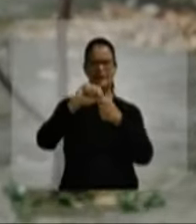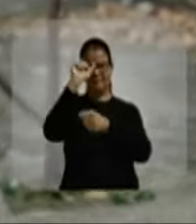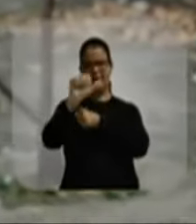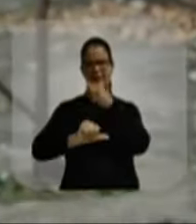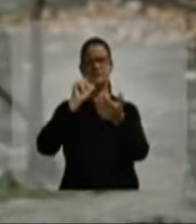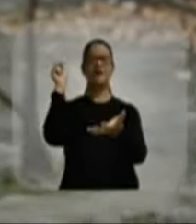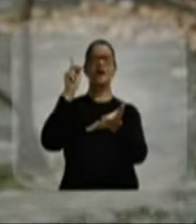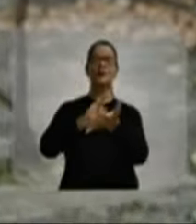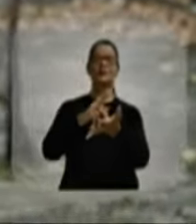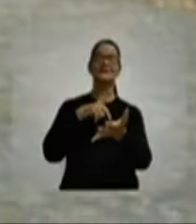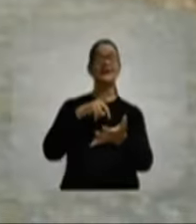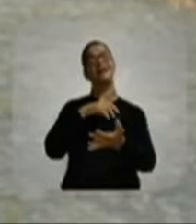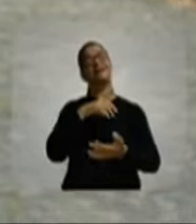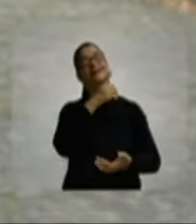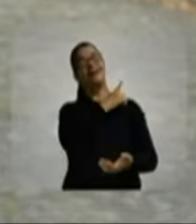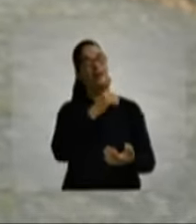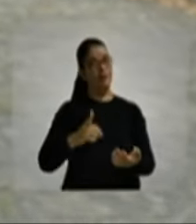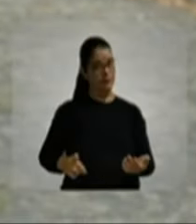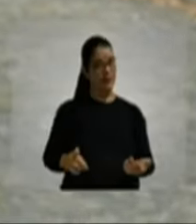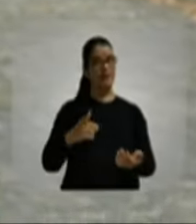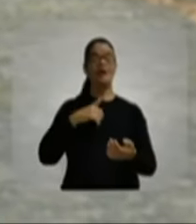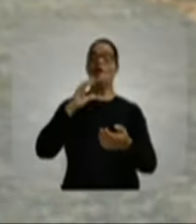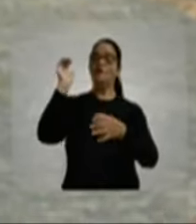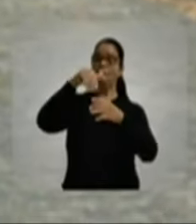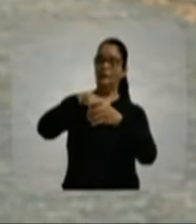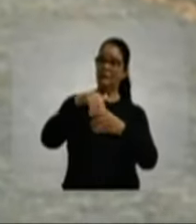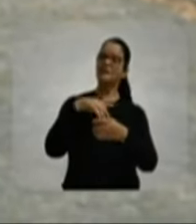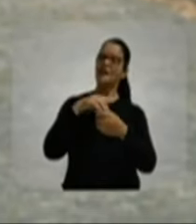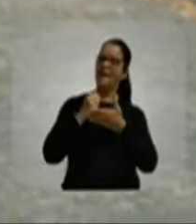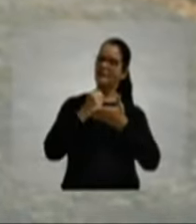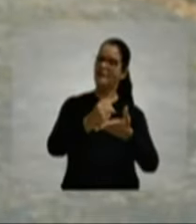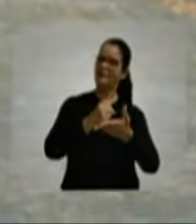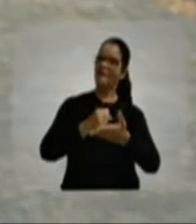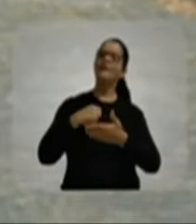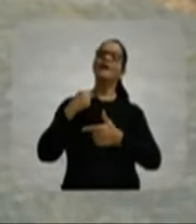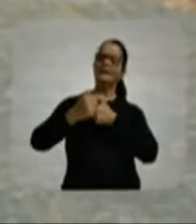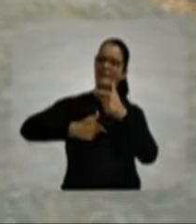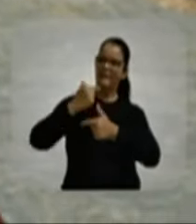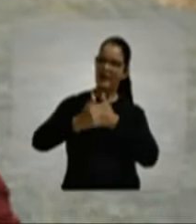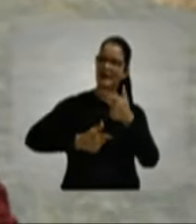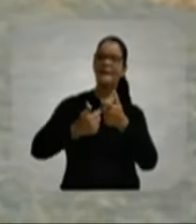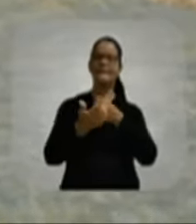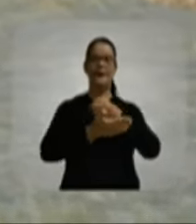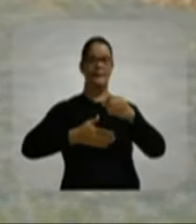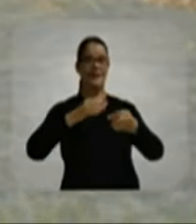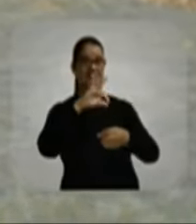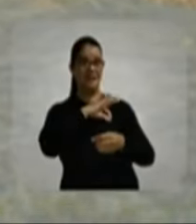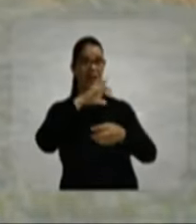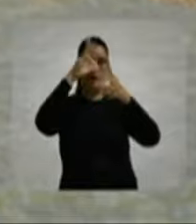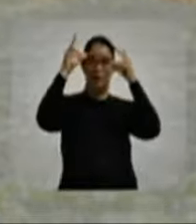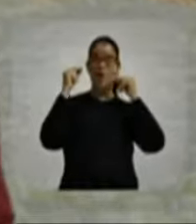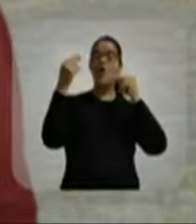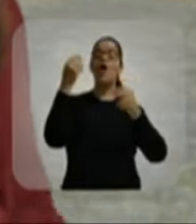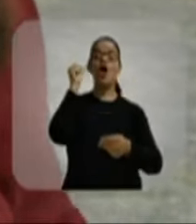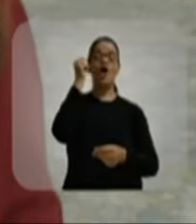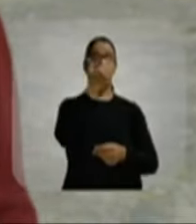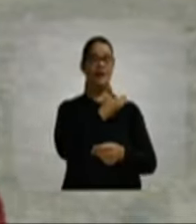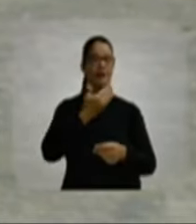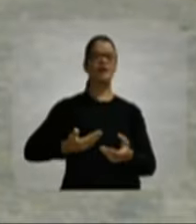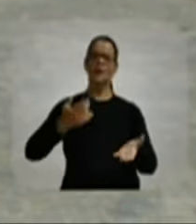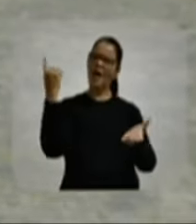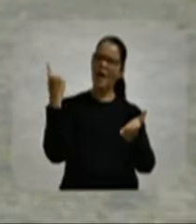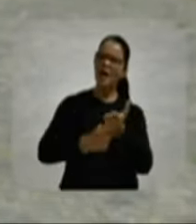prioridade e faz acontecer. Como deputada, votei a favor e trabalhei muito pela aprovação do piso da enfermagem. Como